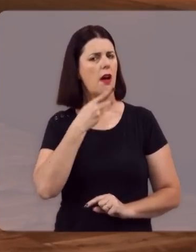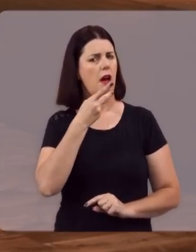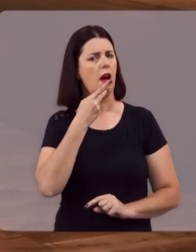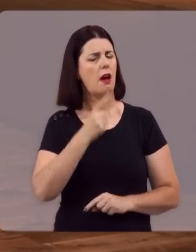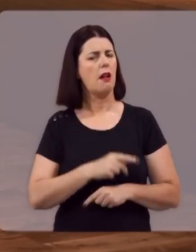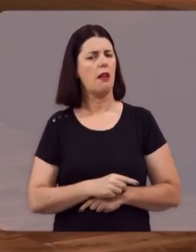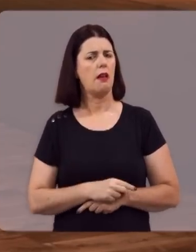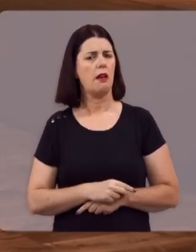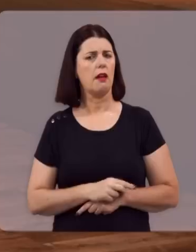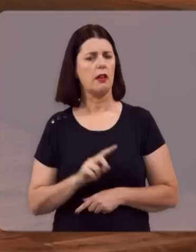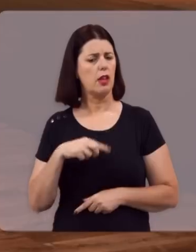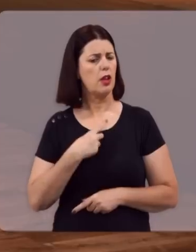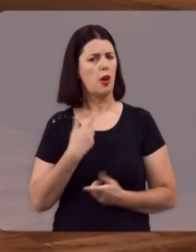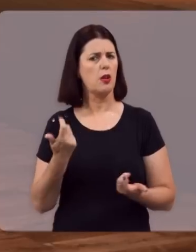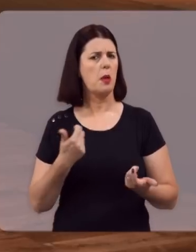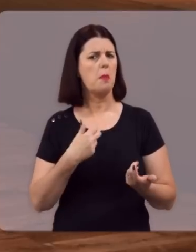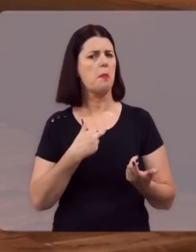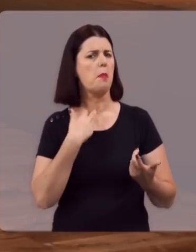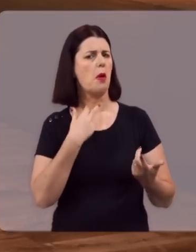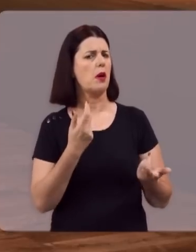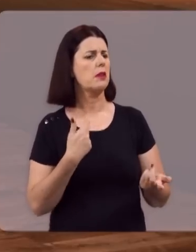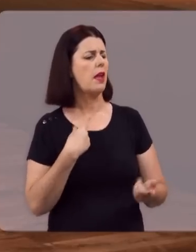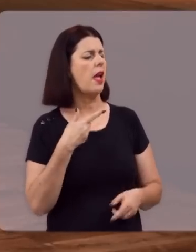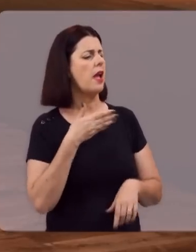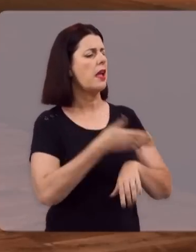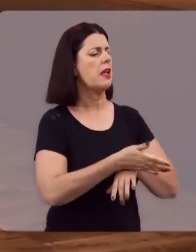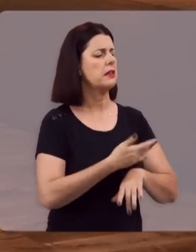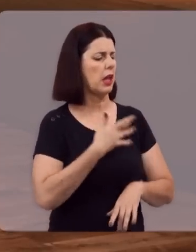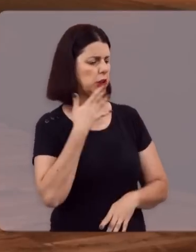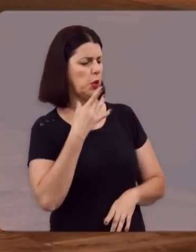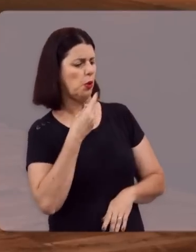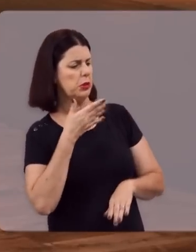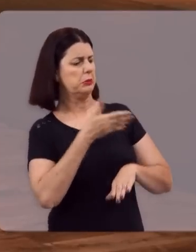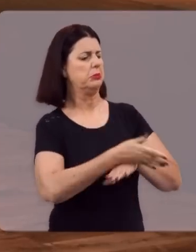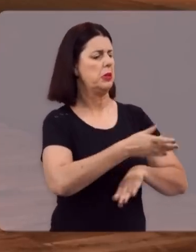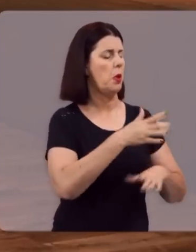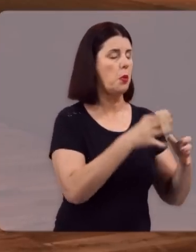desígnios. Não podemos entrar nessa luta de cara limpa,